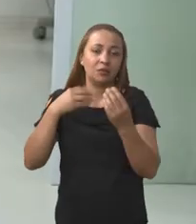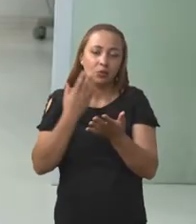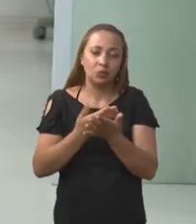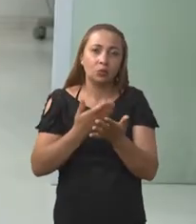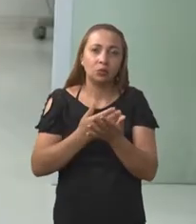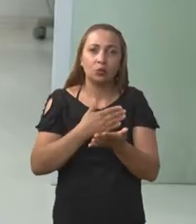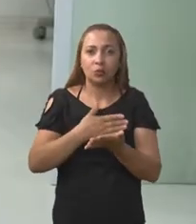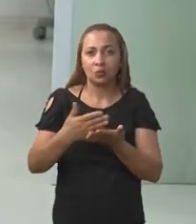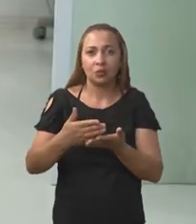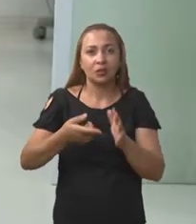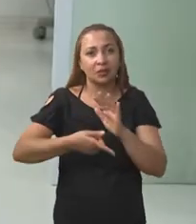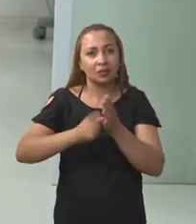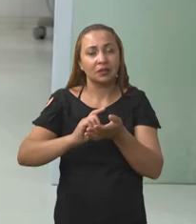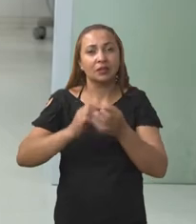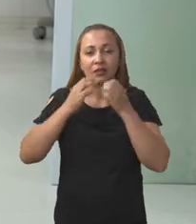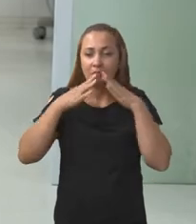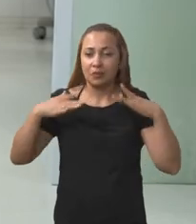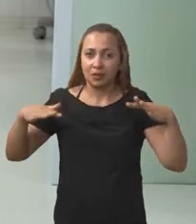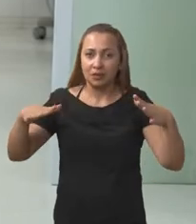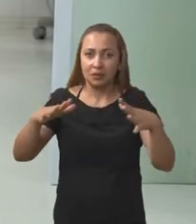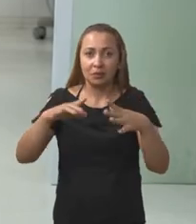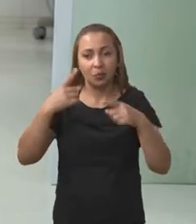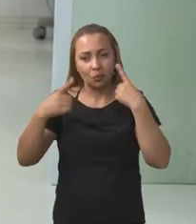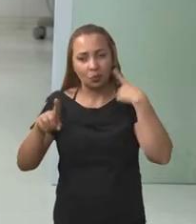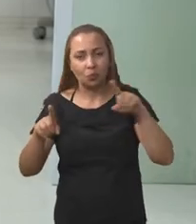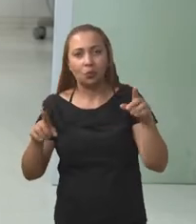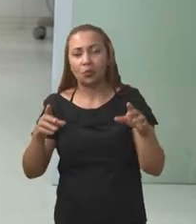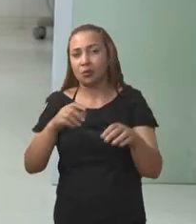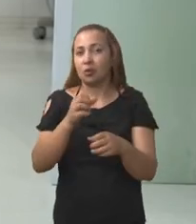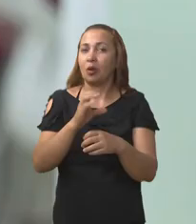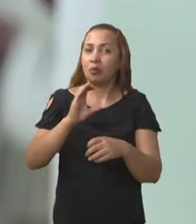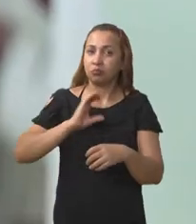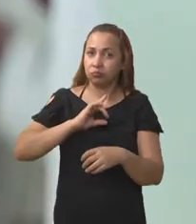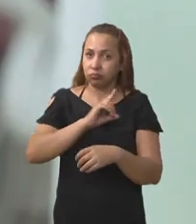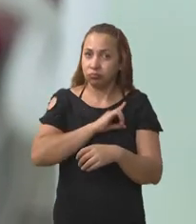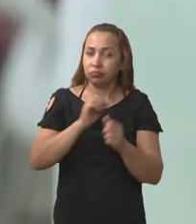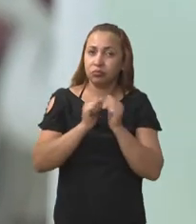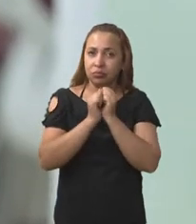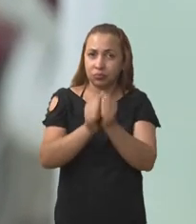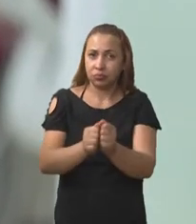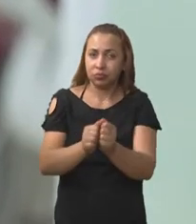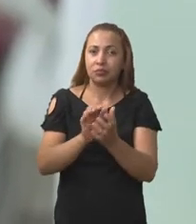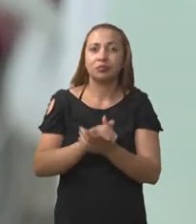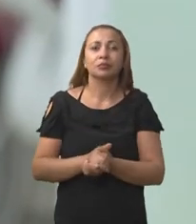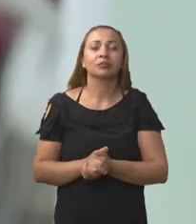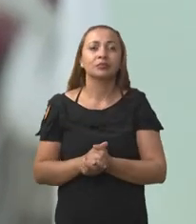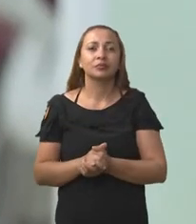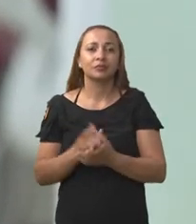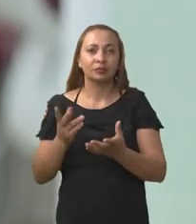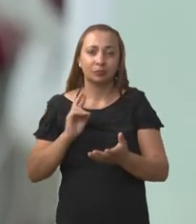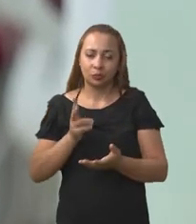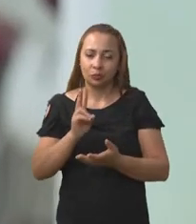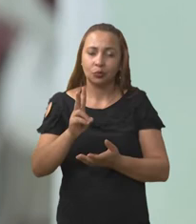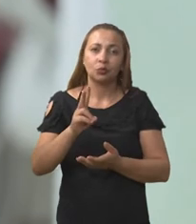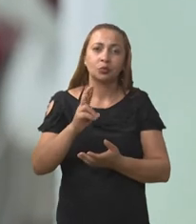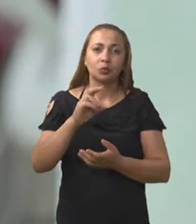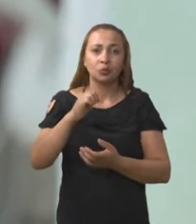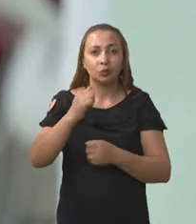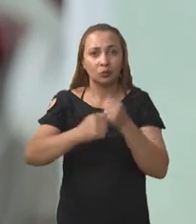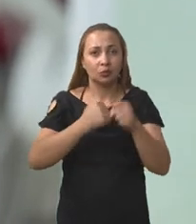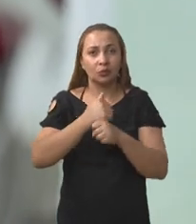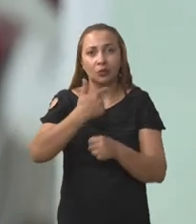estudo foi iniciado ontem na academia com outros colaboradores a gente derem continuidade Olá neste